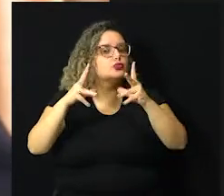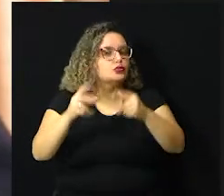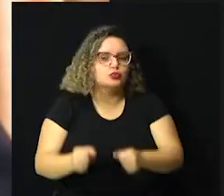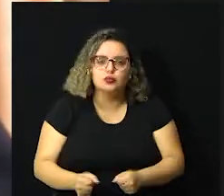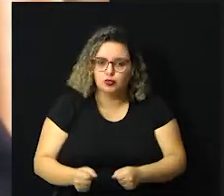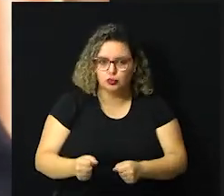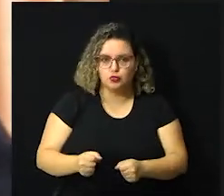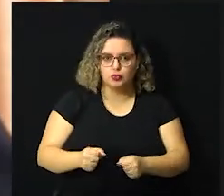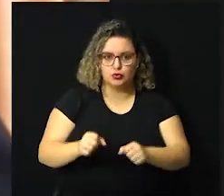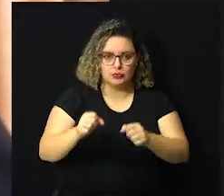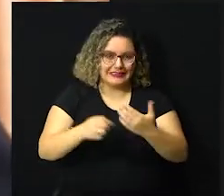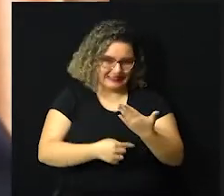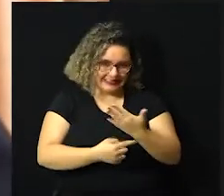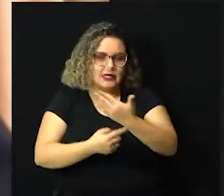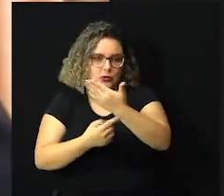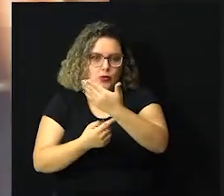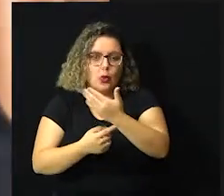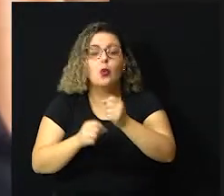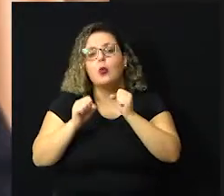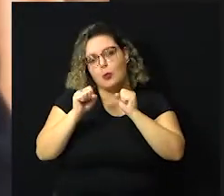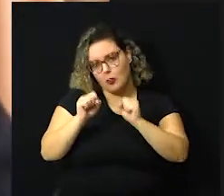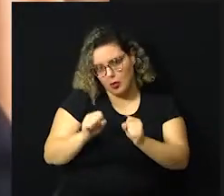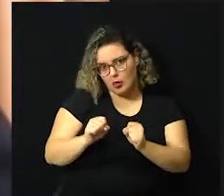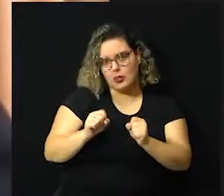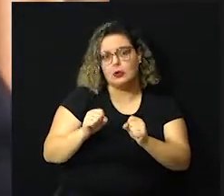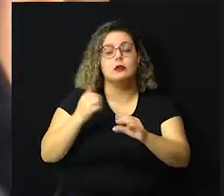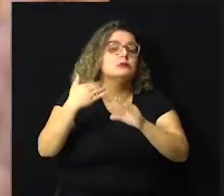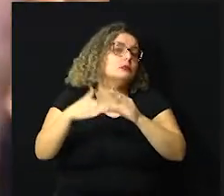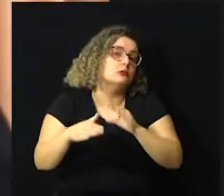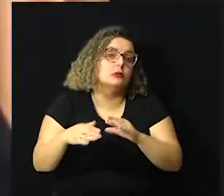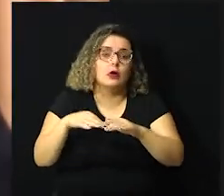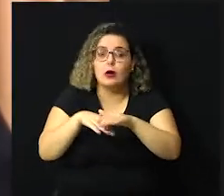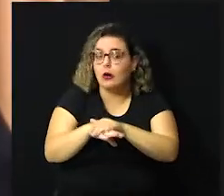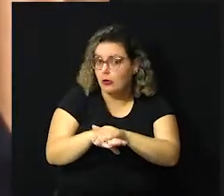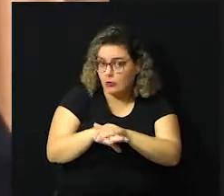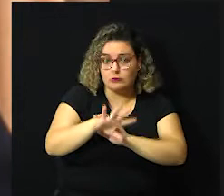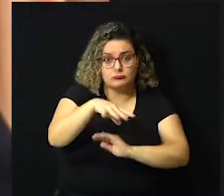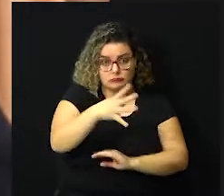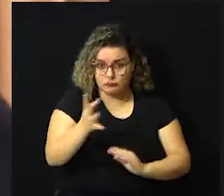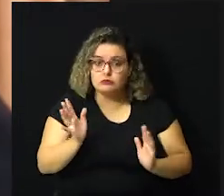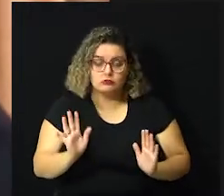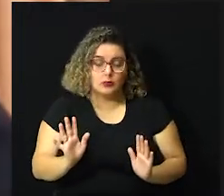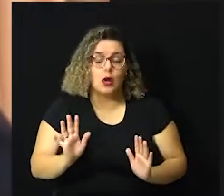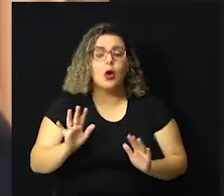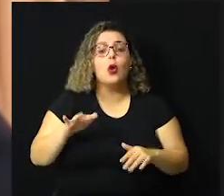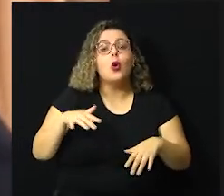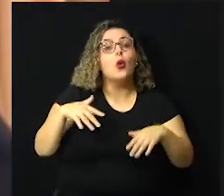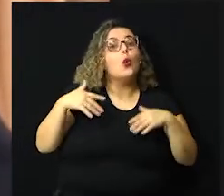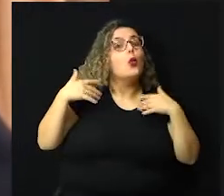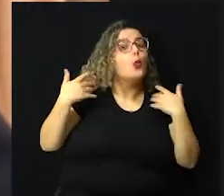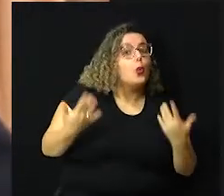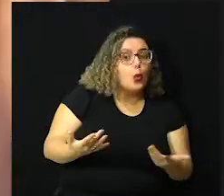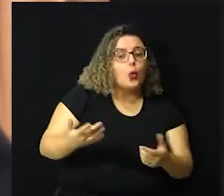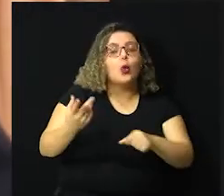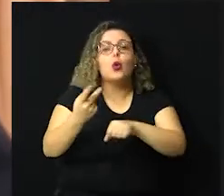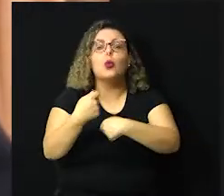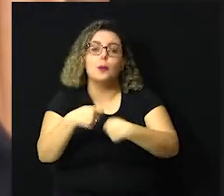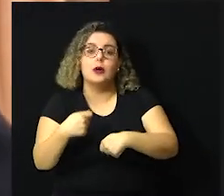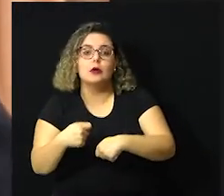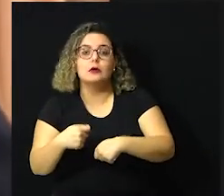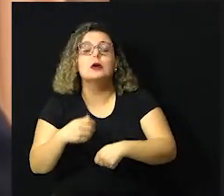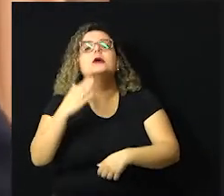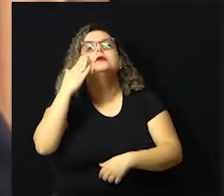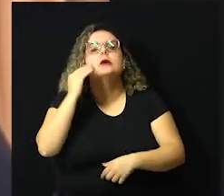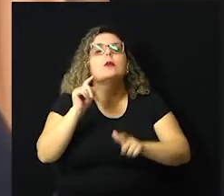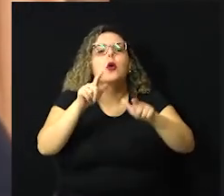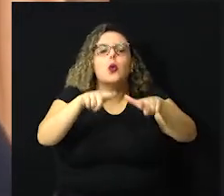tudo, a gente poderia digitalizar o documento, mandar no nosso e-mail e guardar ali a carteira de vacinação. Quando alguém recorresse a ela ou nos cobrasse,